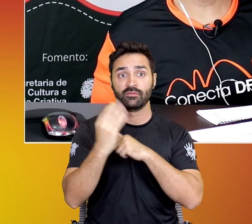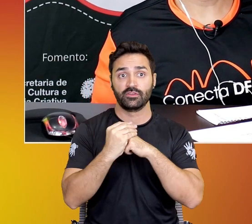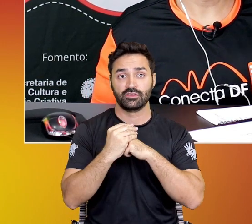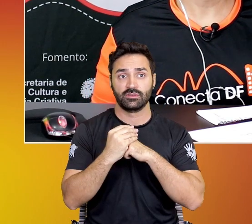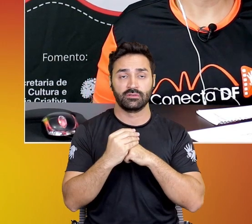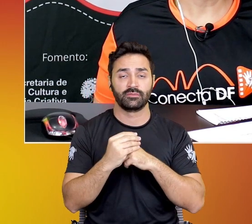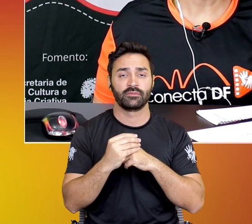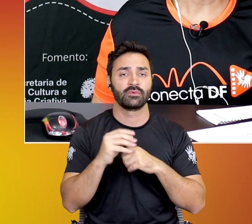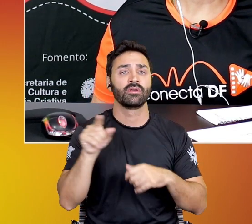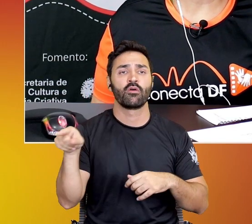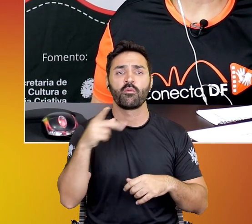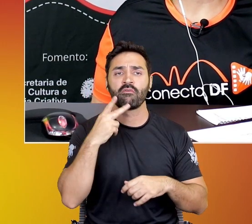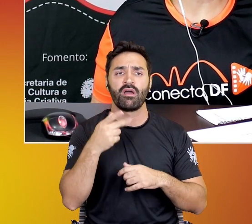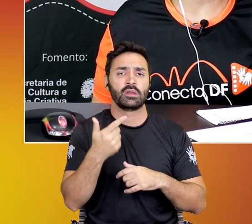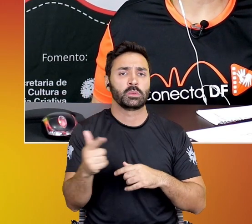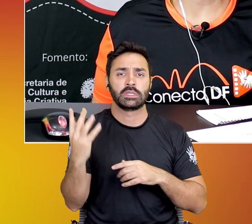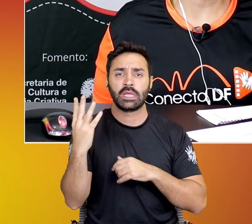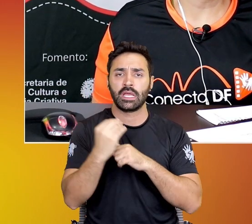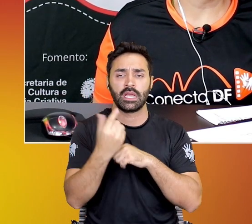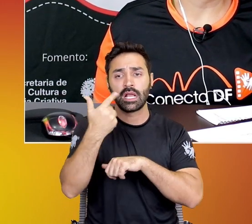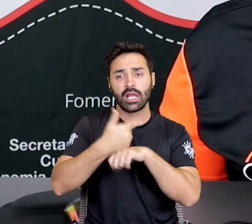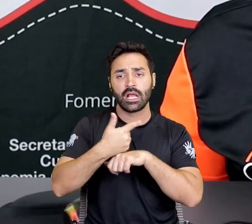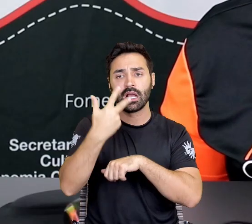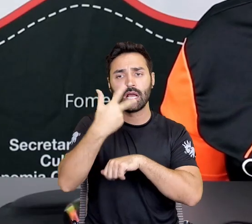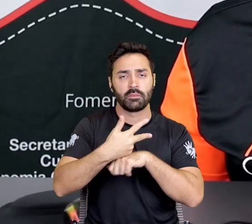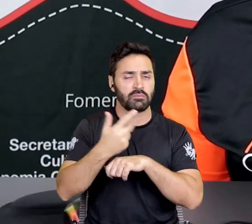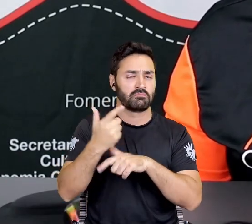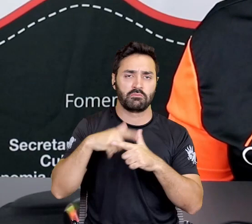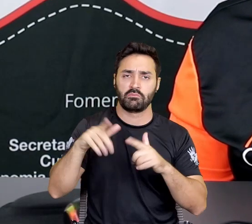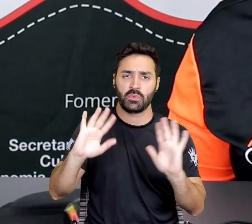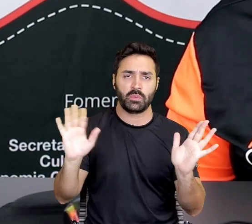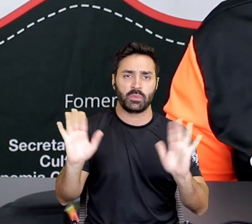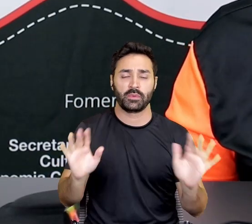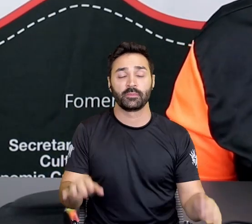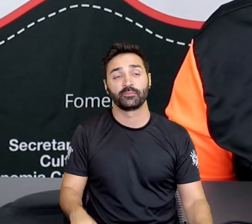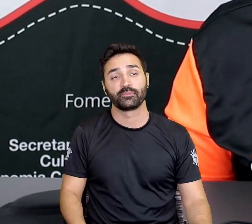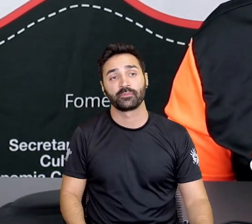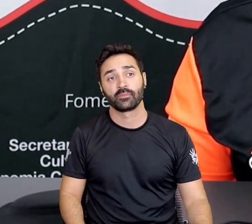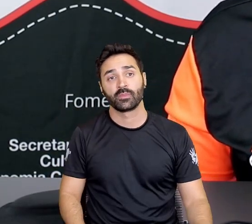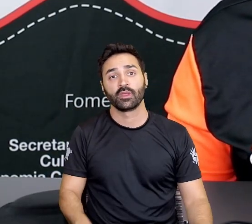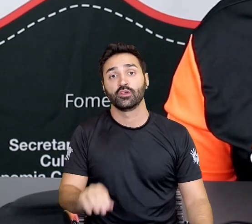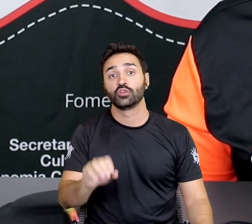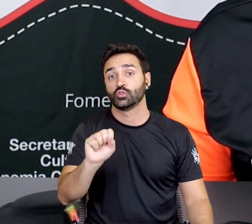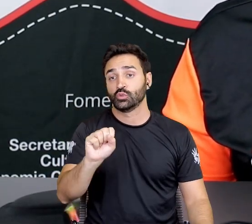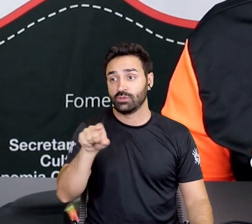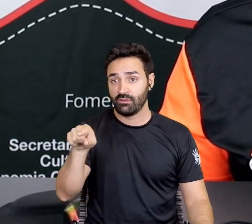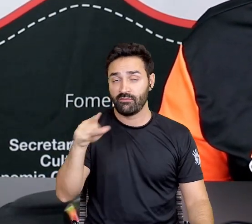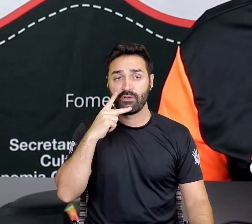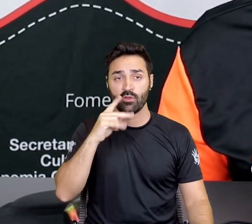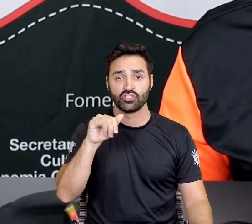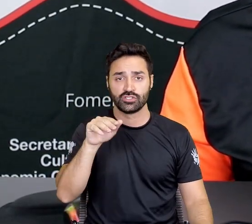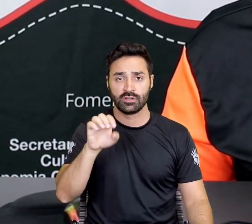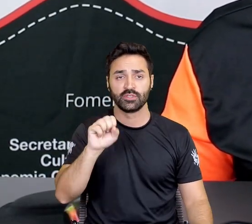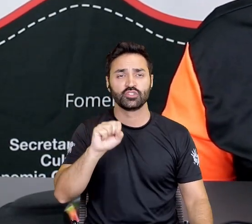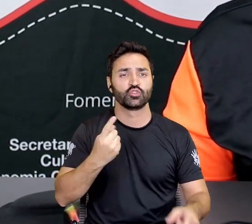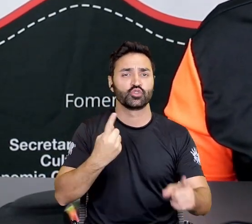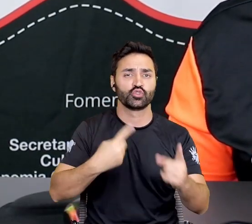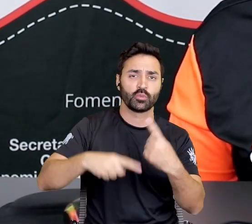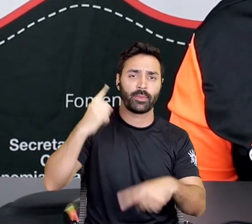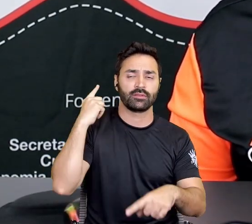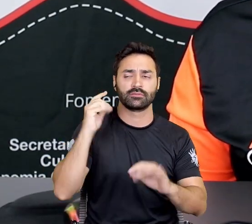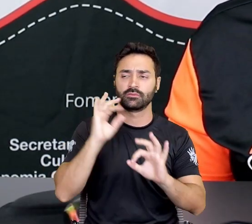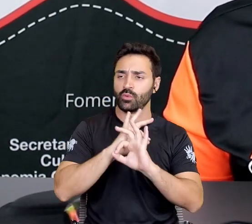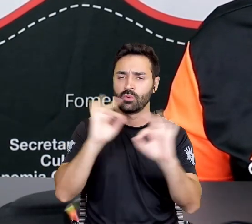Tudo bem. James, obrigada. Superação, uma palavra excelente. Luciana Lima.